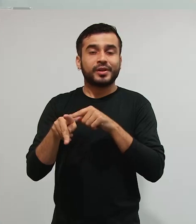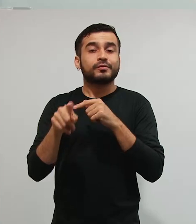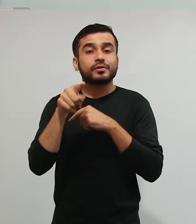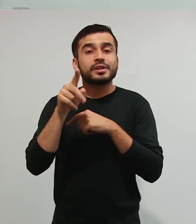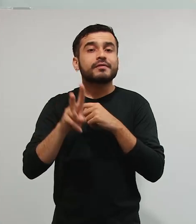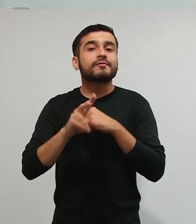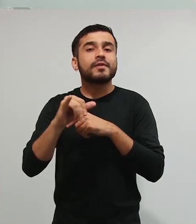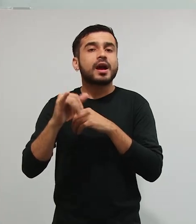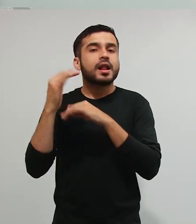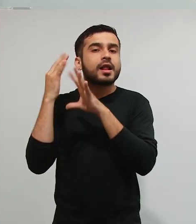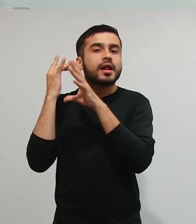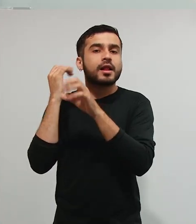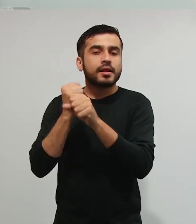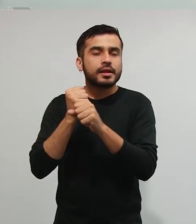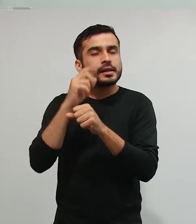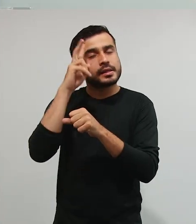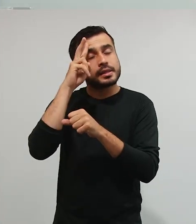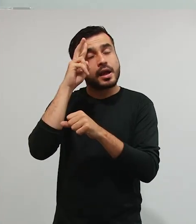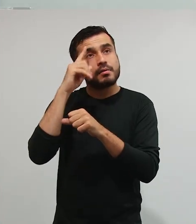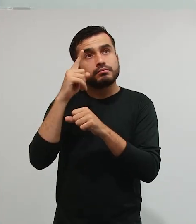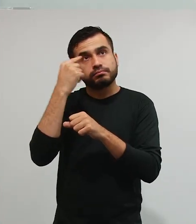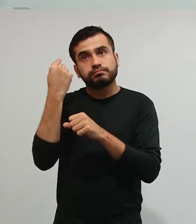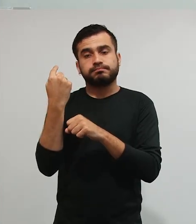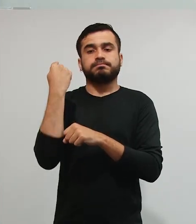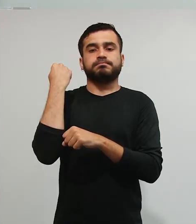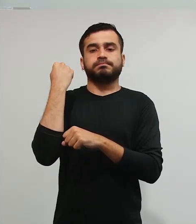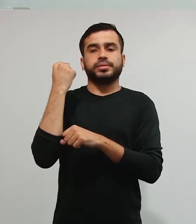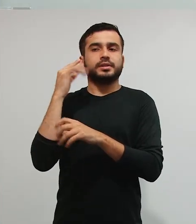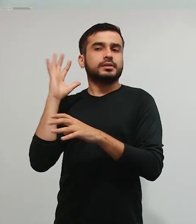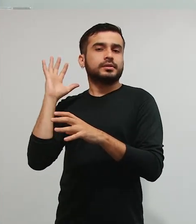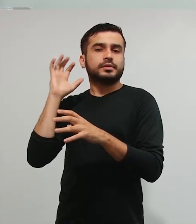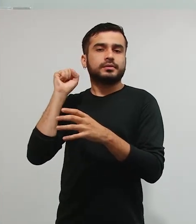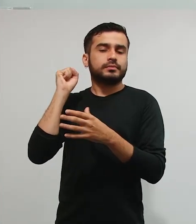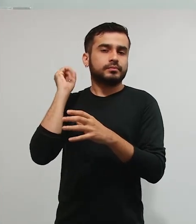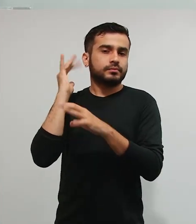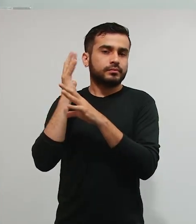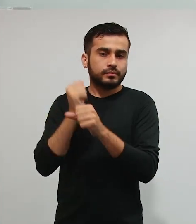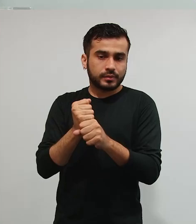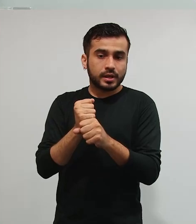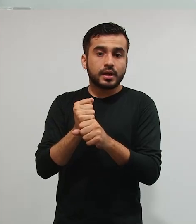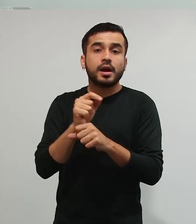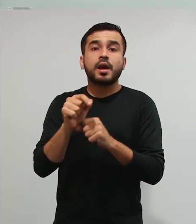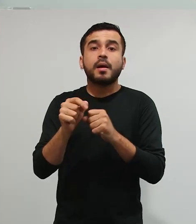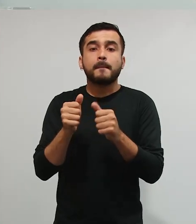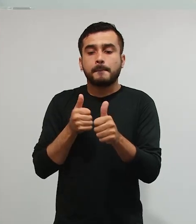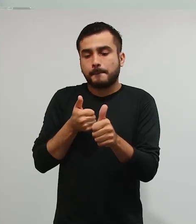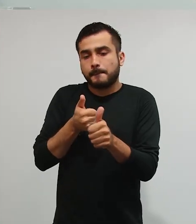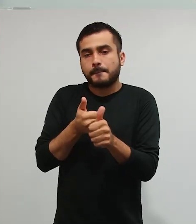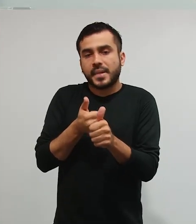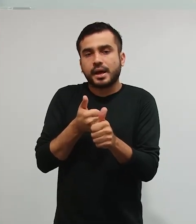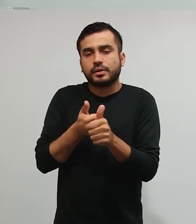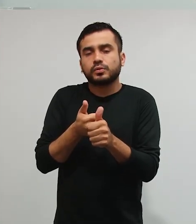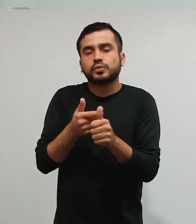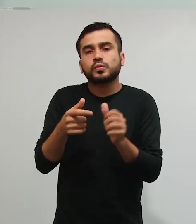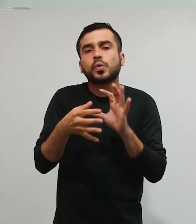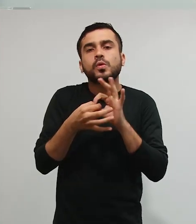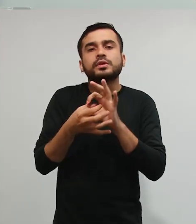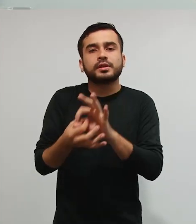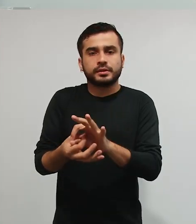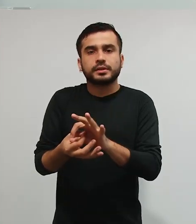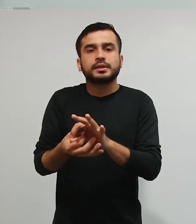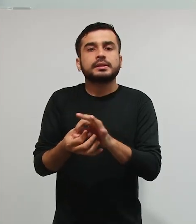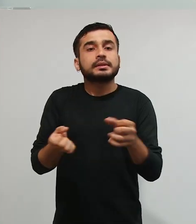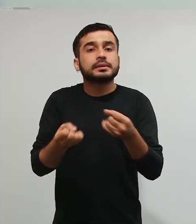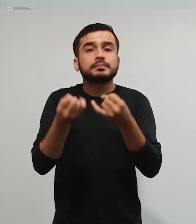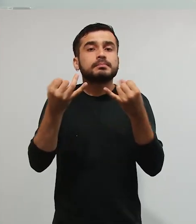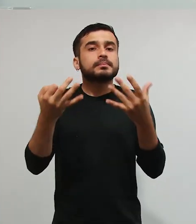as considerações, você vai retomar essa temática. Você vai retomar no sentido de torná-la mais próxima, né,